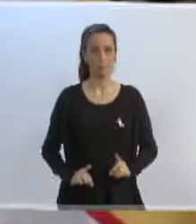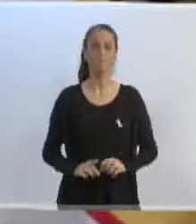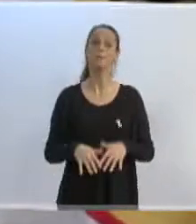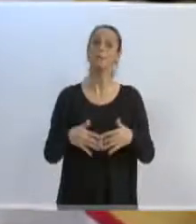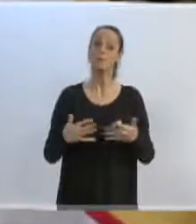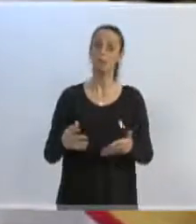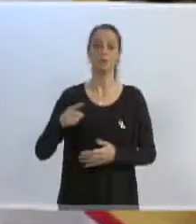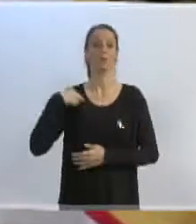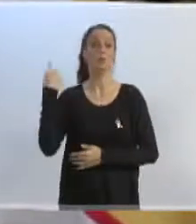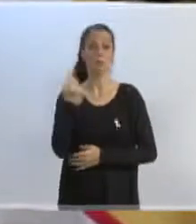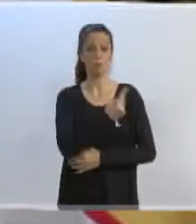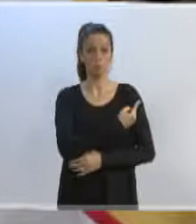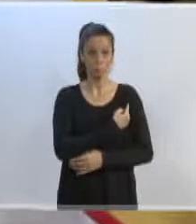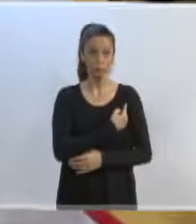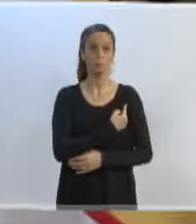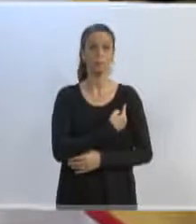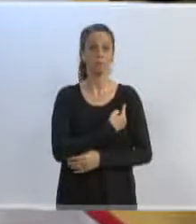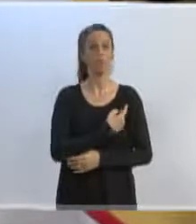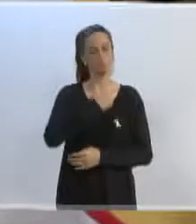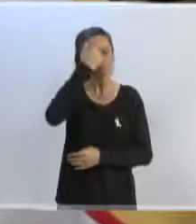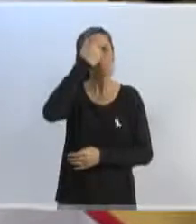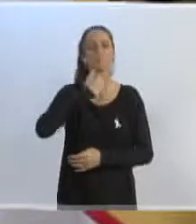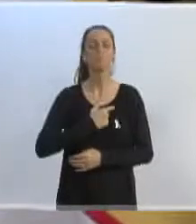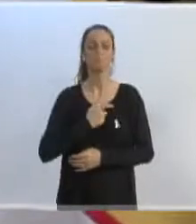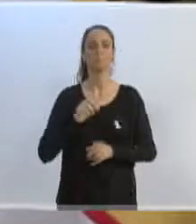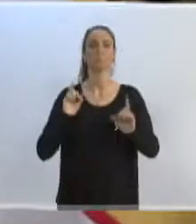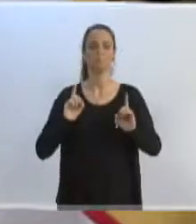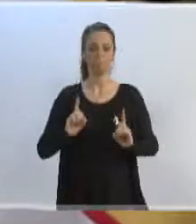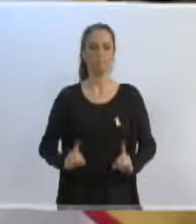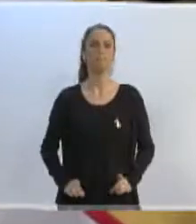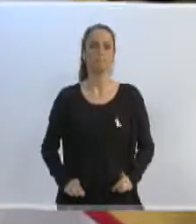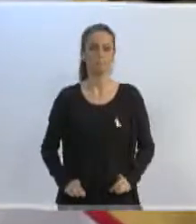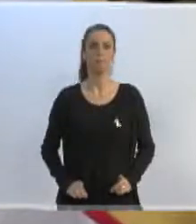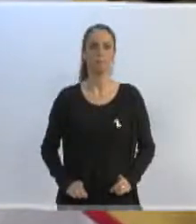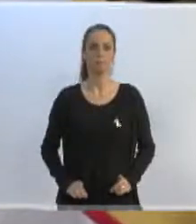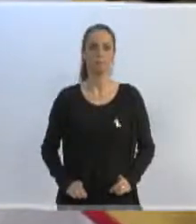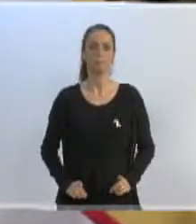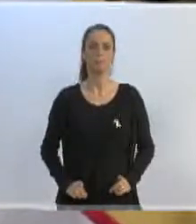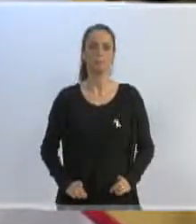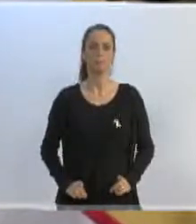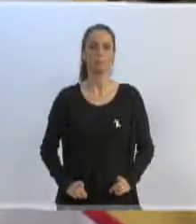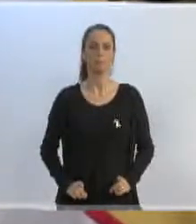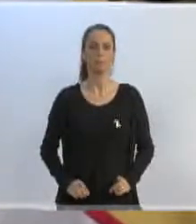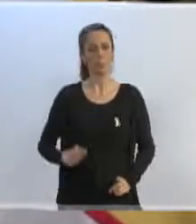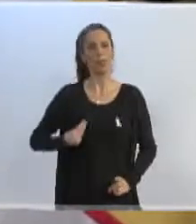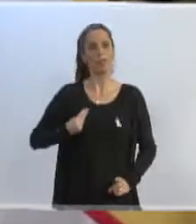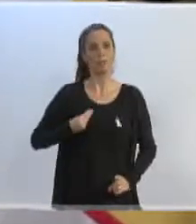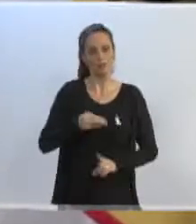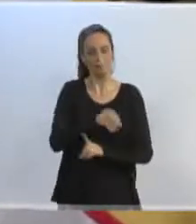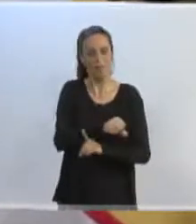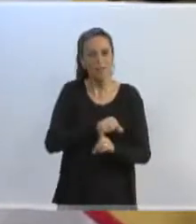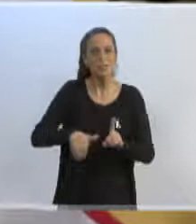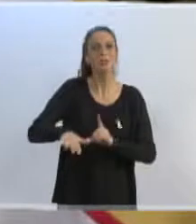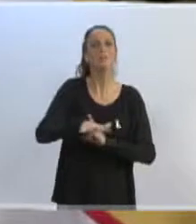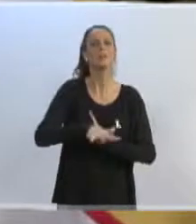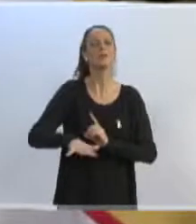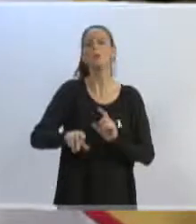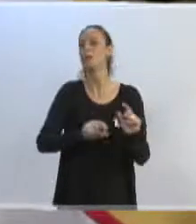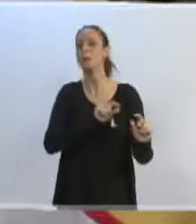Nós, pessoas que temos deficiência e, num contexto social, nós temos que